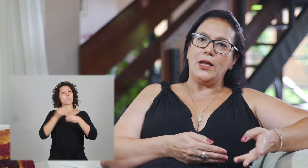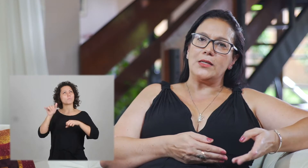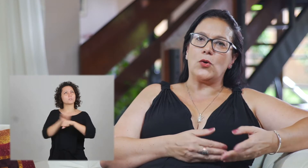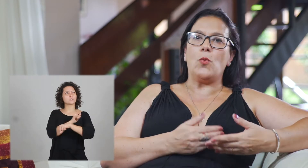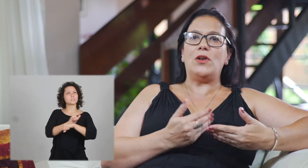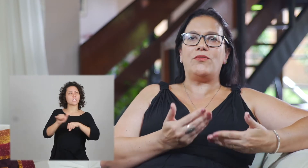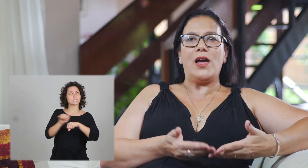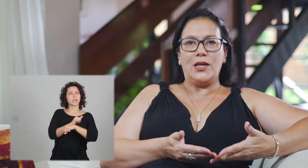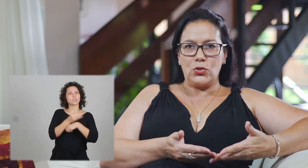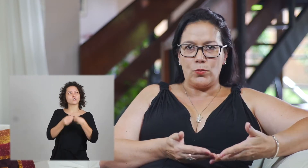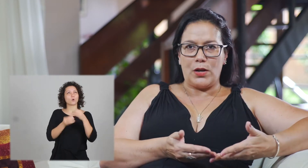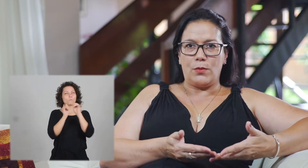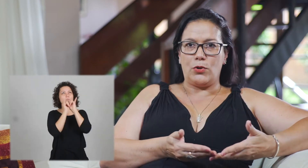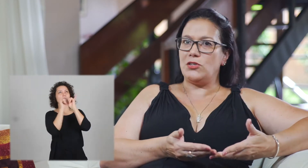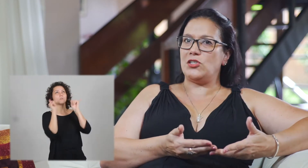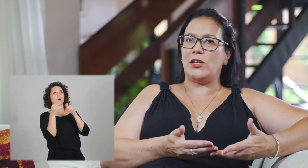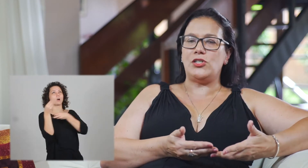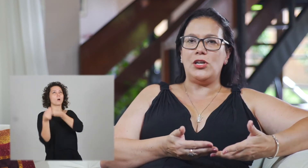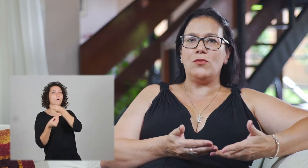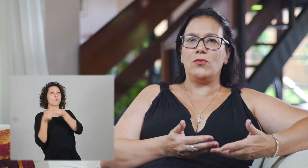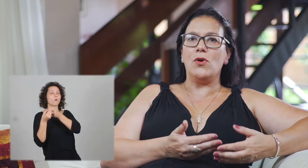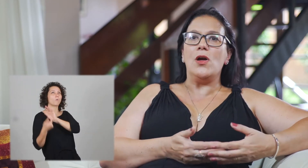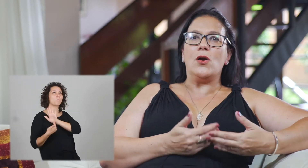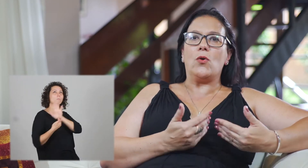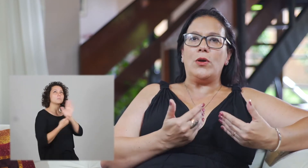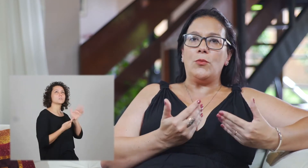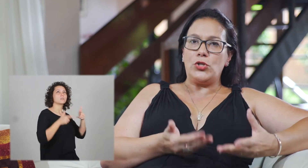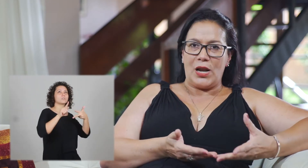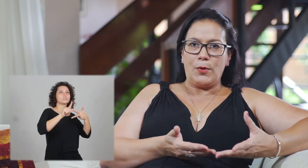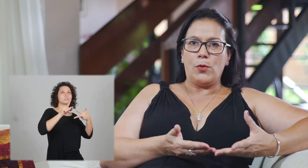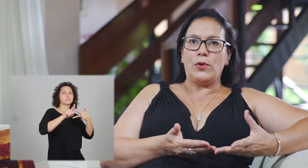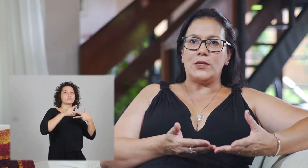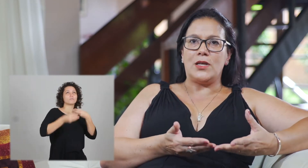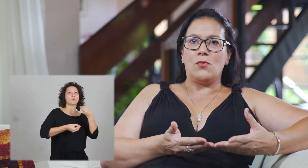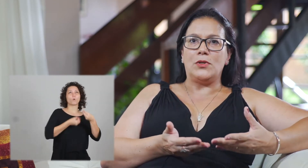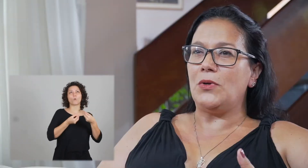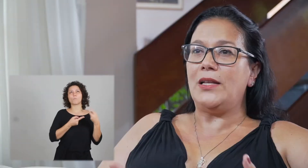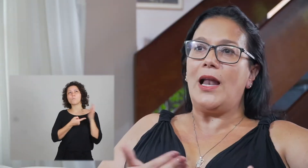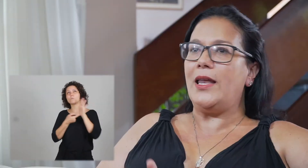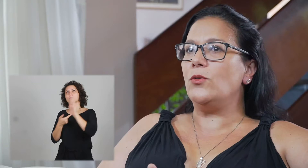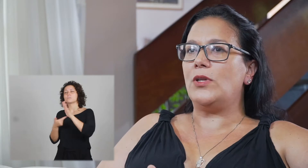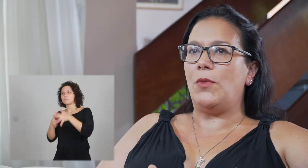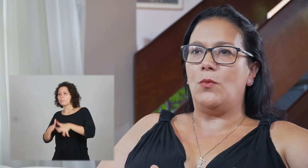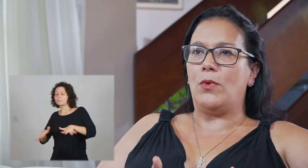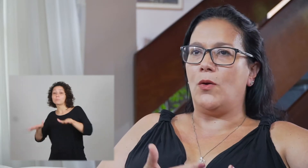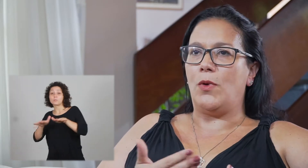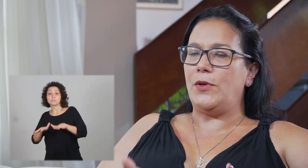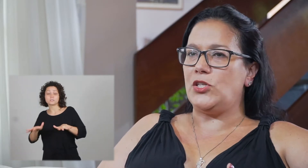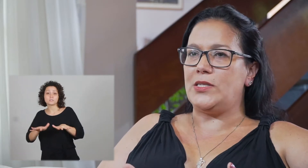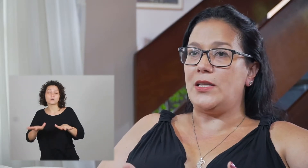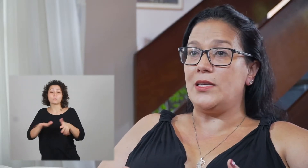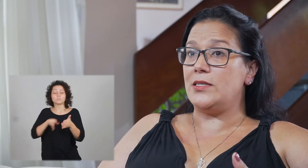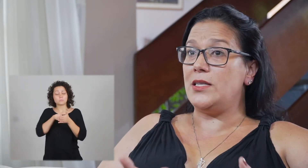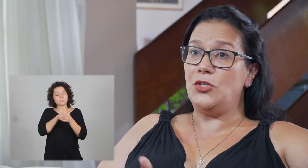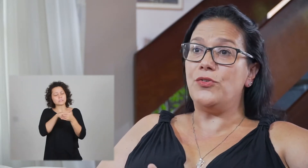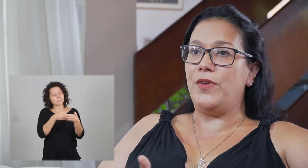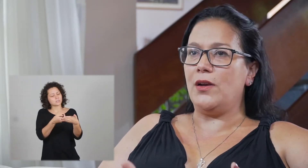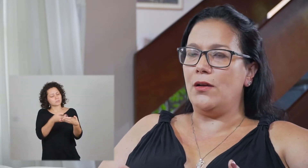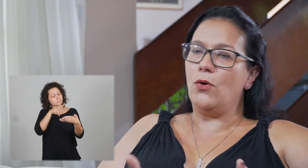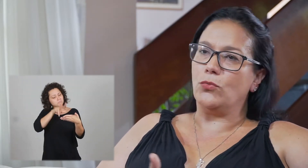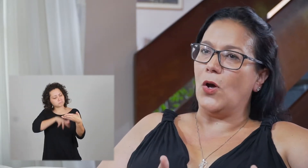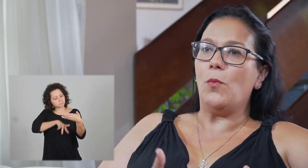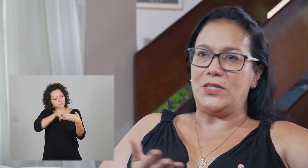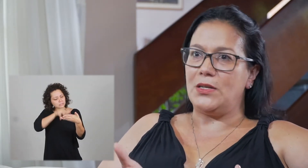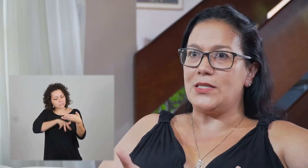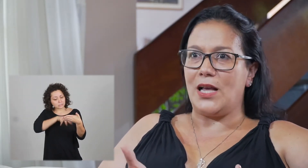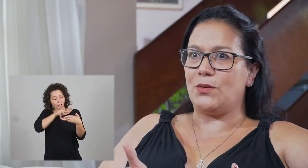em imprensa, como levar isso para o legislativo e mostrar para a população. Então, quem está lendo também uma pesquisa dessa se